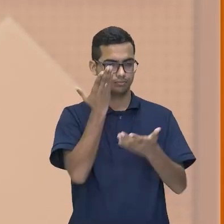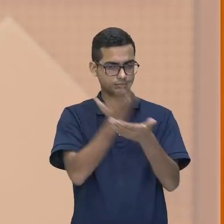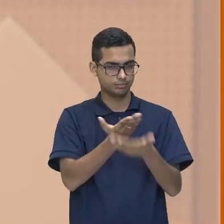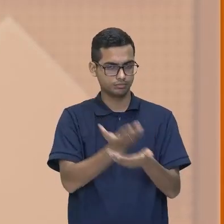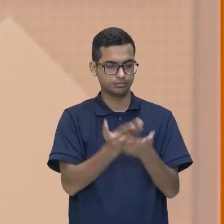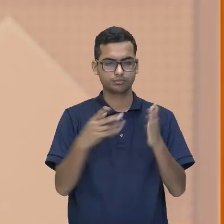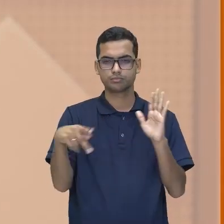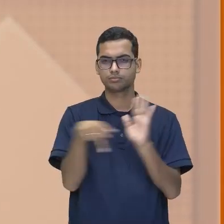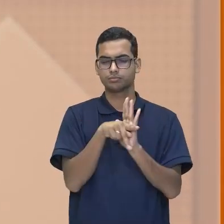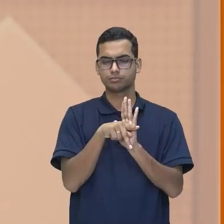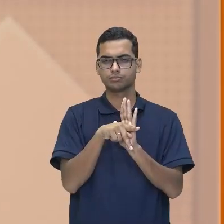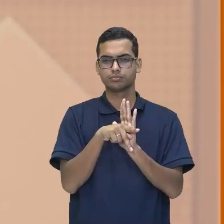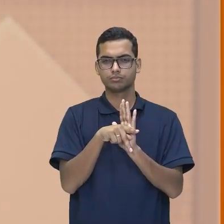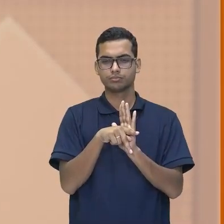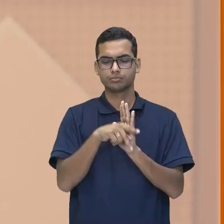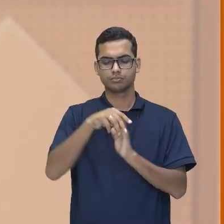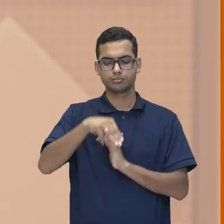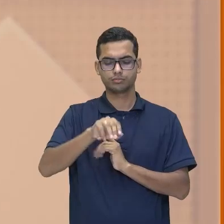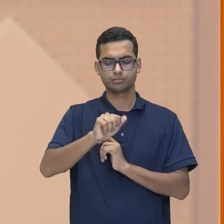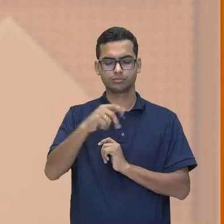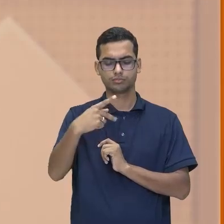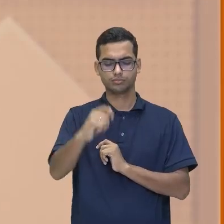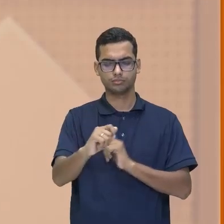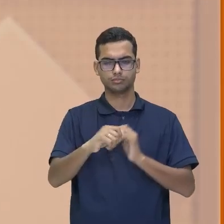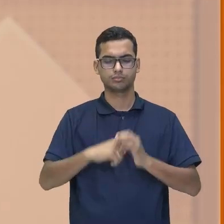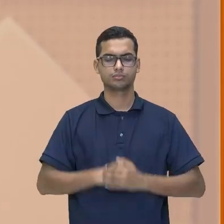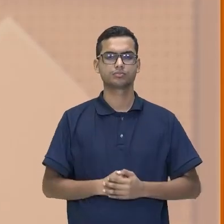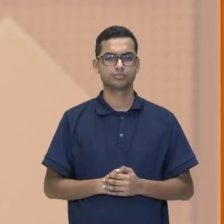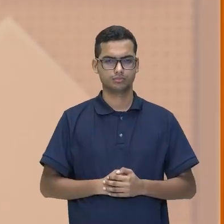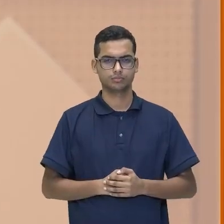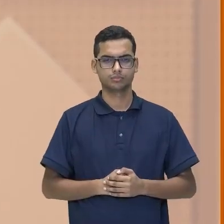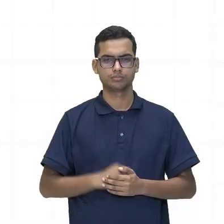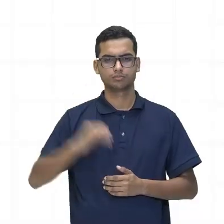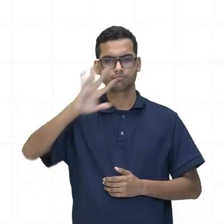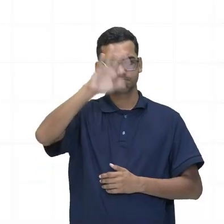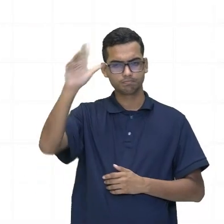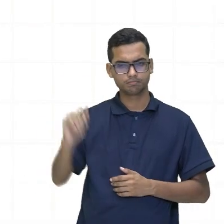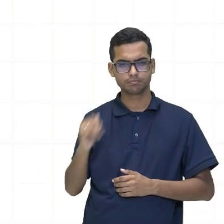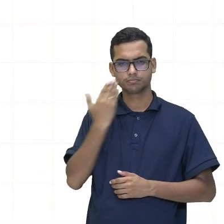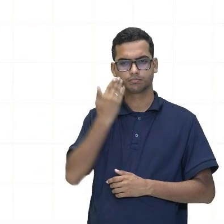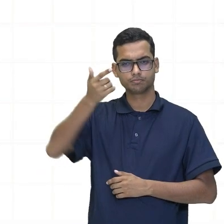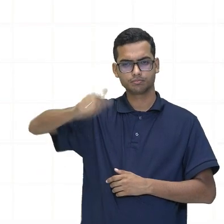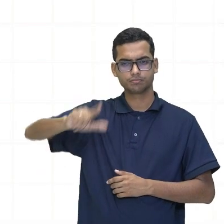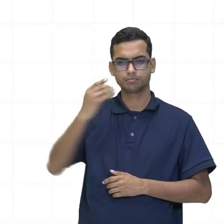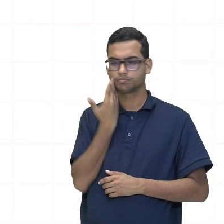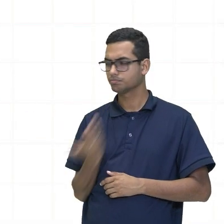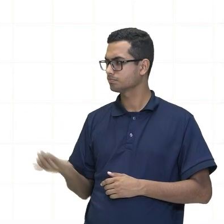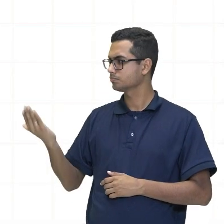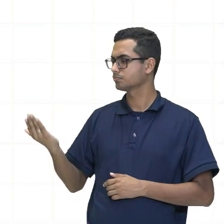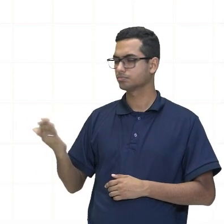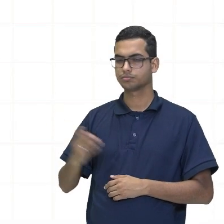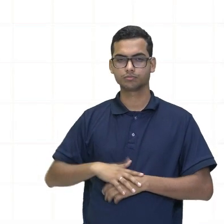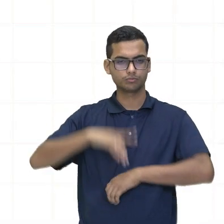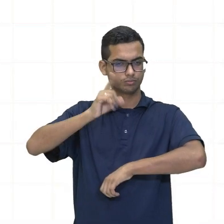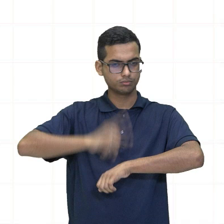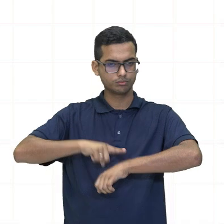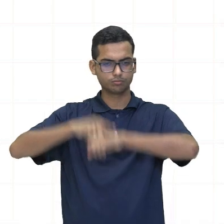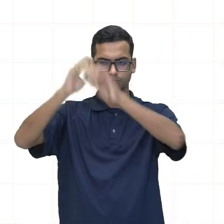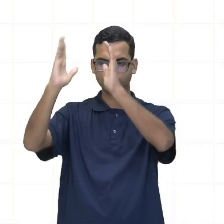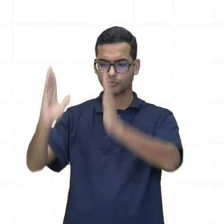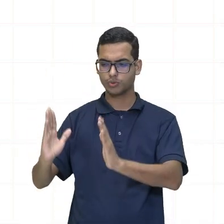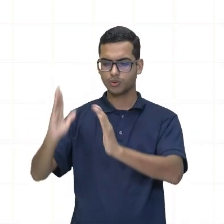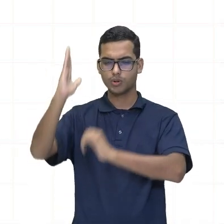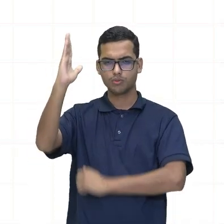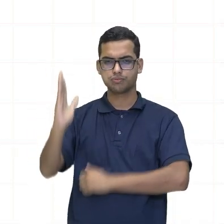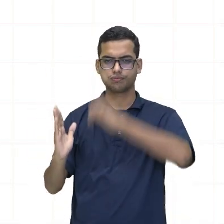mapa, né, dos fusos horários do Brasil. A gente vai mostrar aí na tela para vocês novamente o mapa dos fusos horários, né?